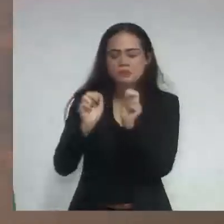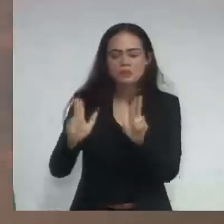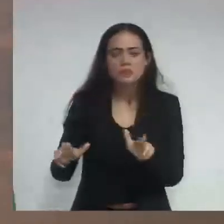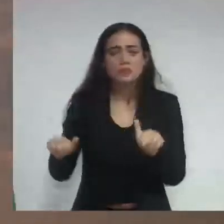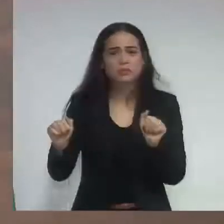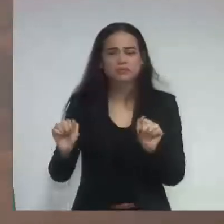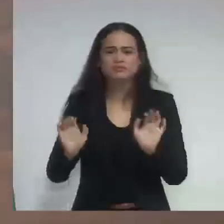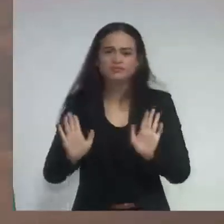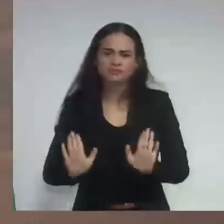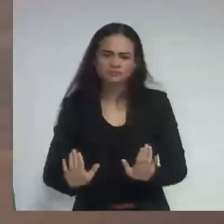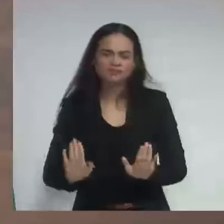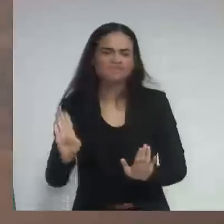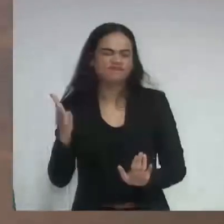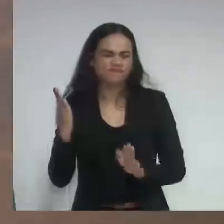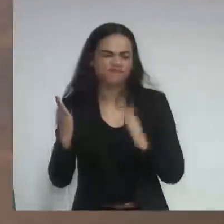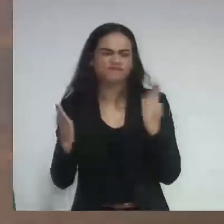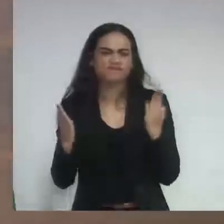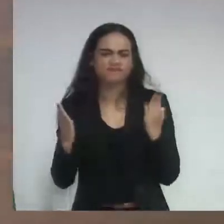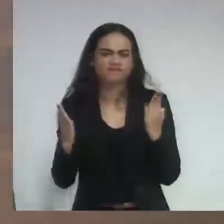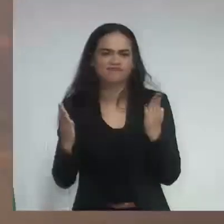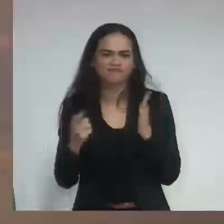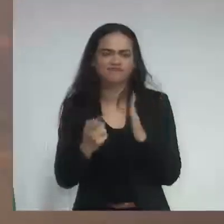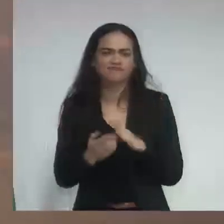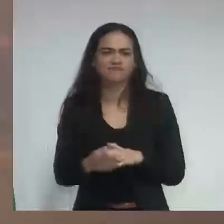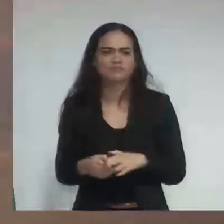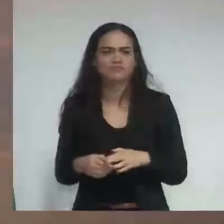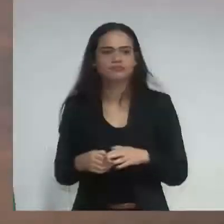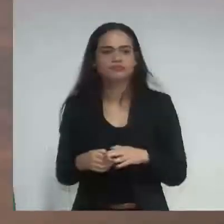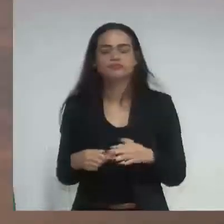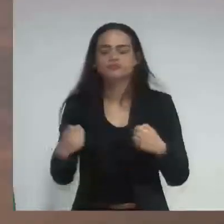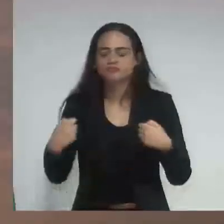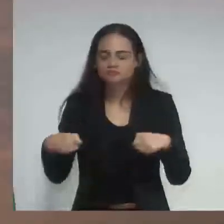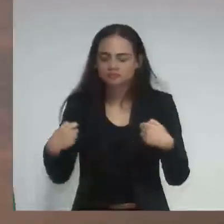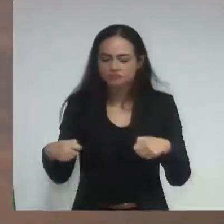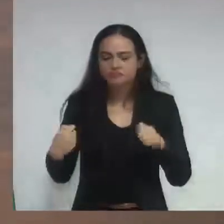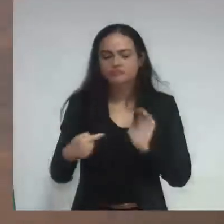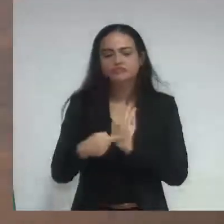todos discursos falsos para justificar,